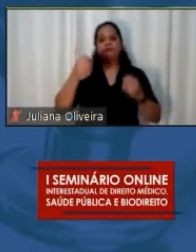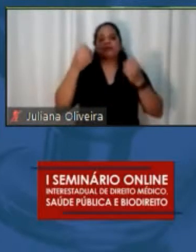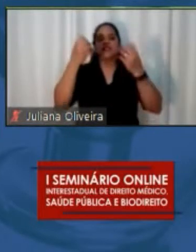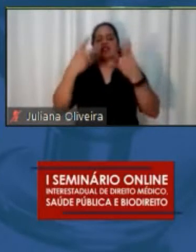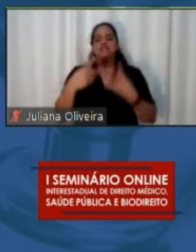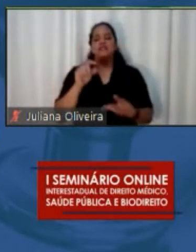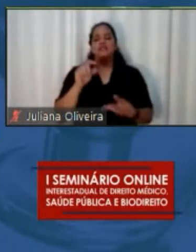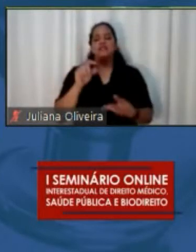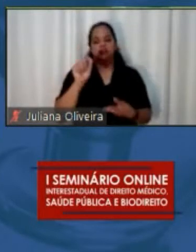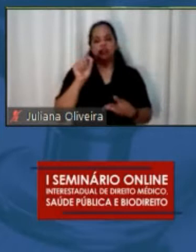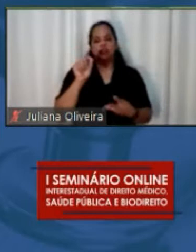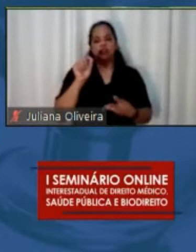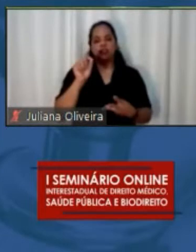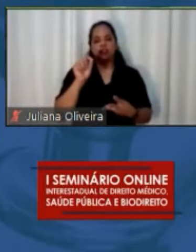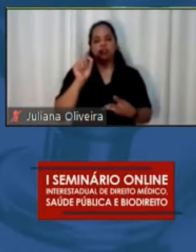ácido tranexâmico